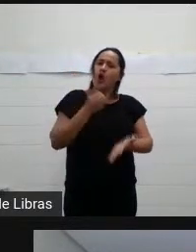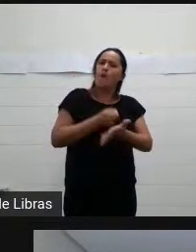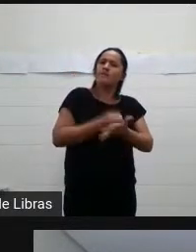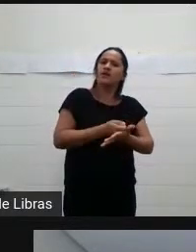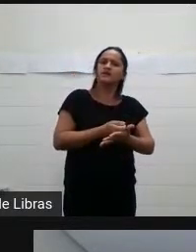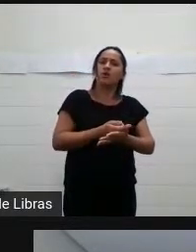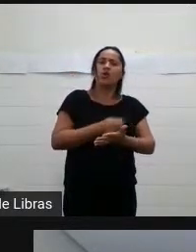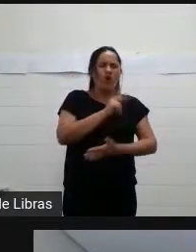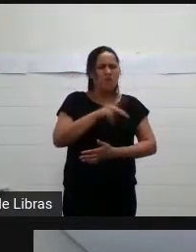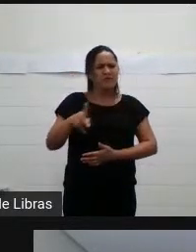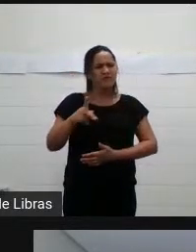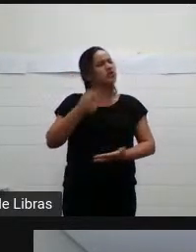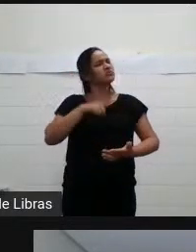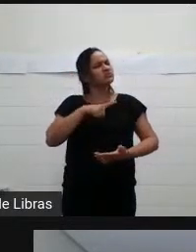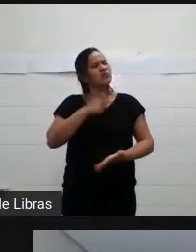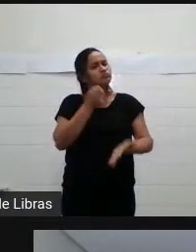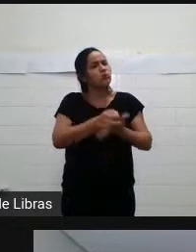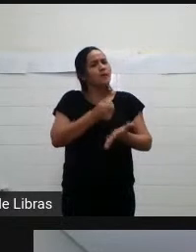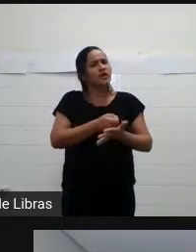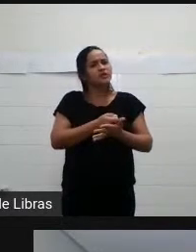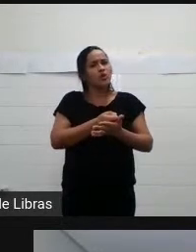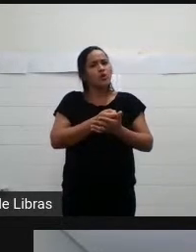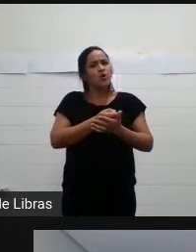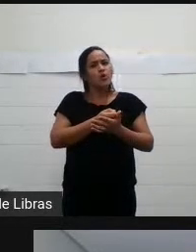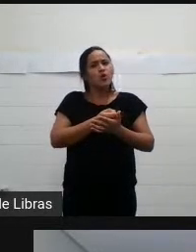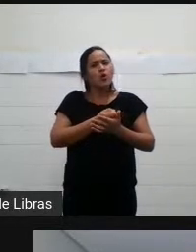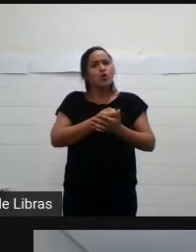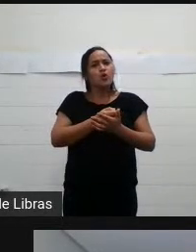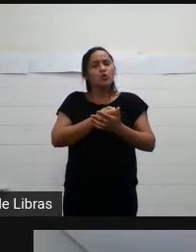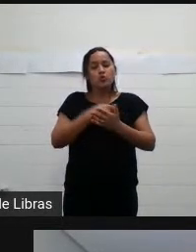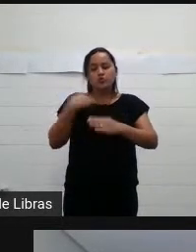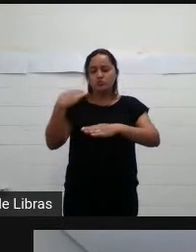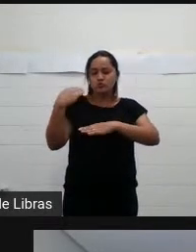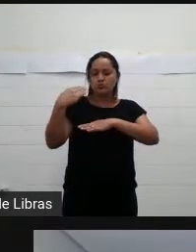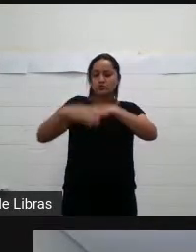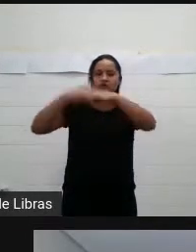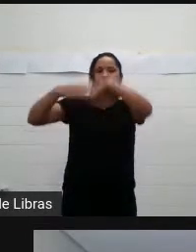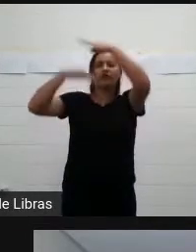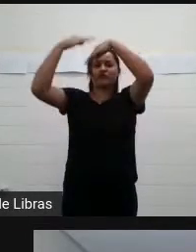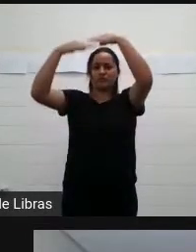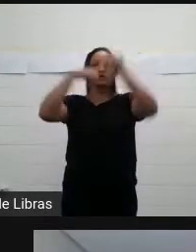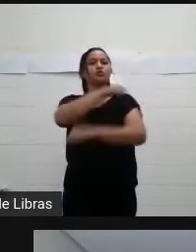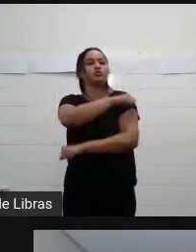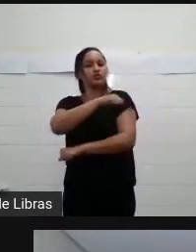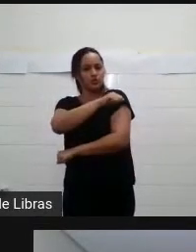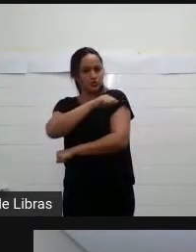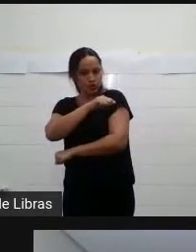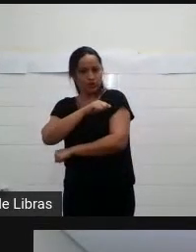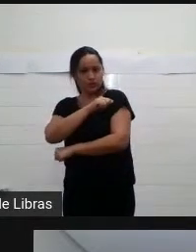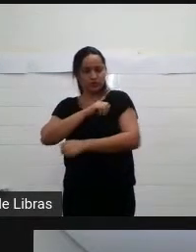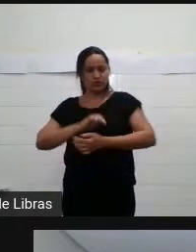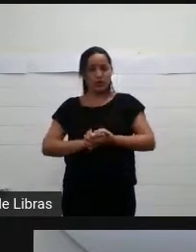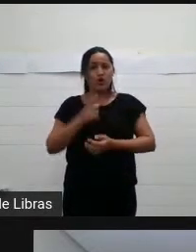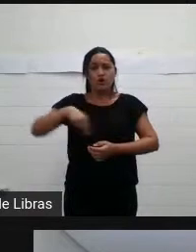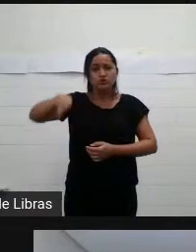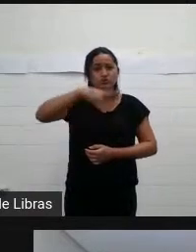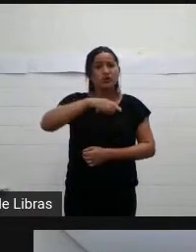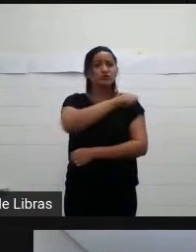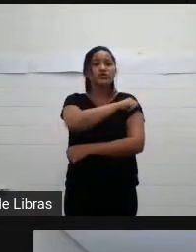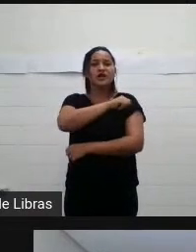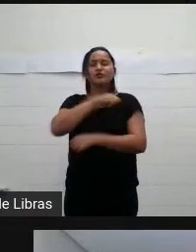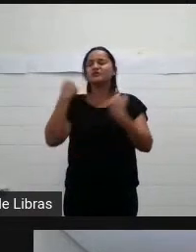que ter comprometimento com o florescimento do seu aluno. Né? Nós somos professores para fazer os nossos alunos